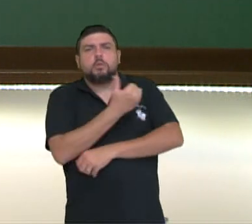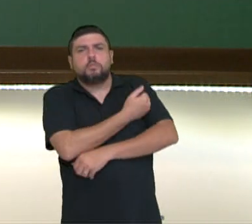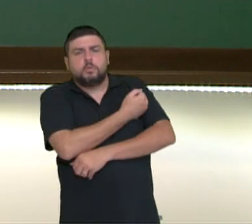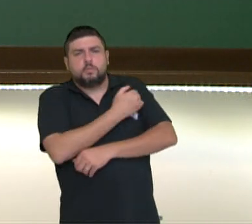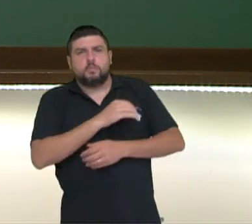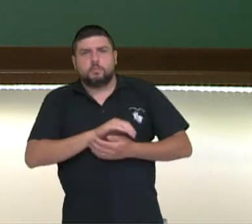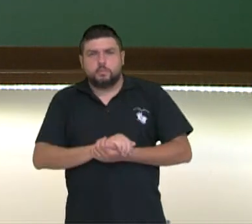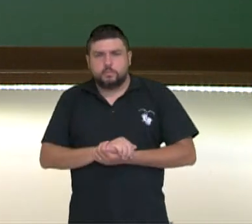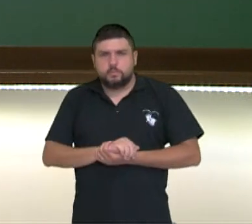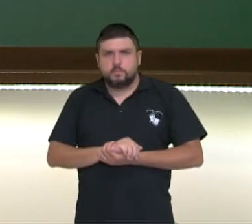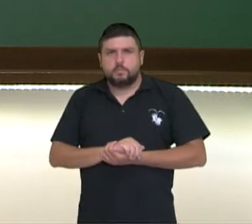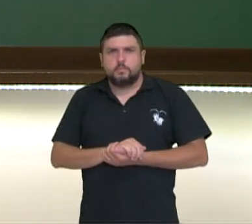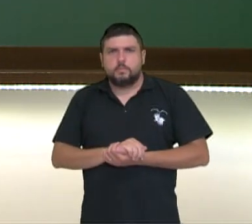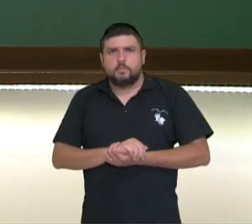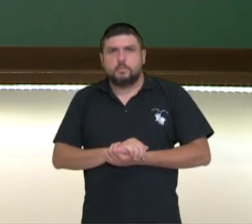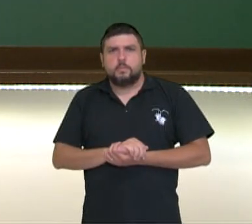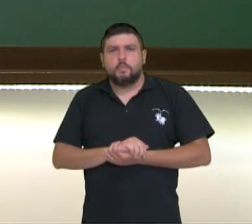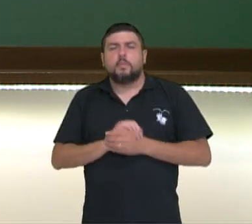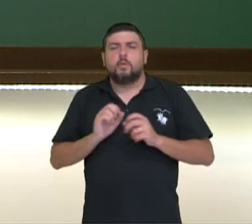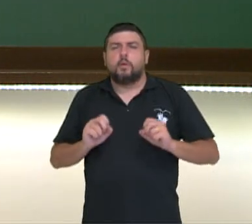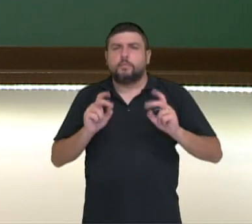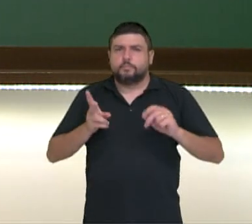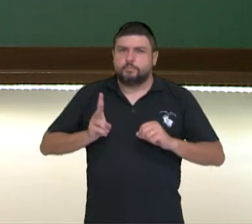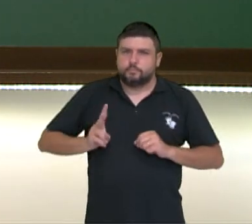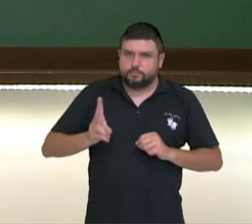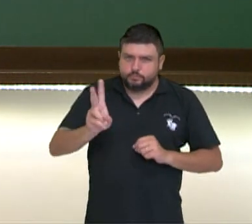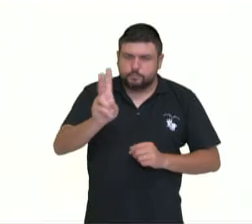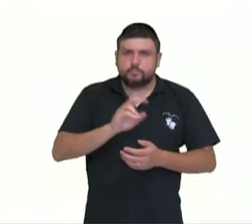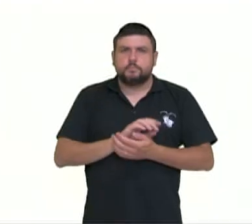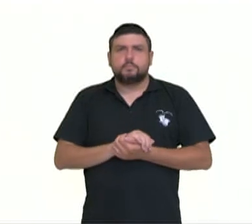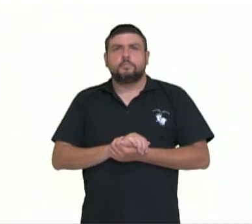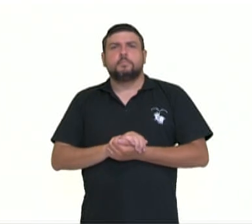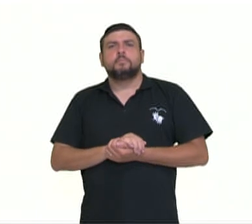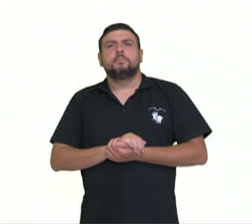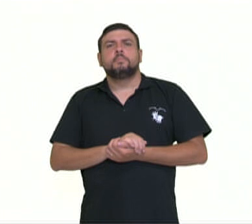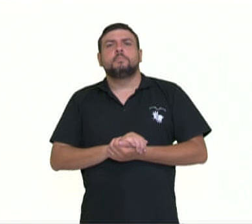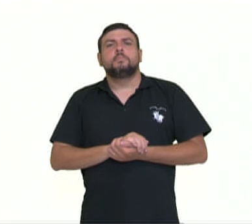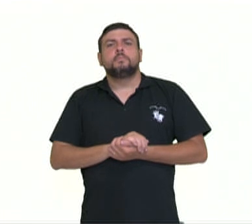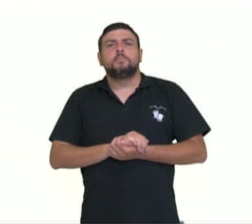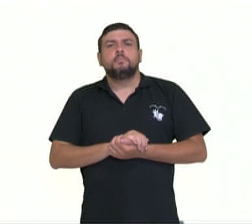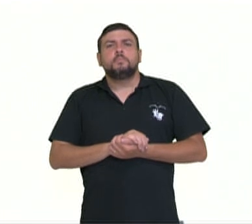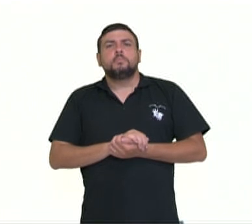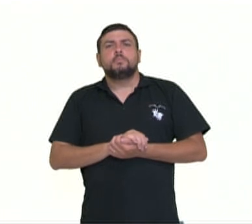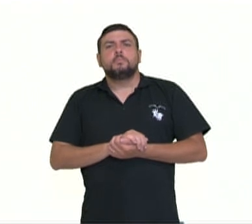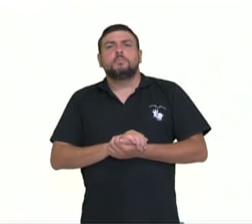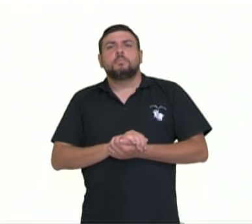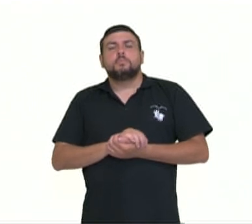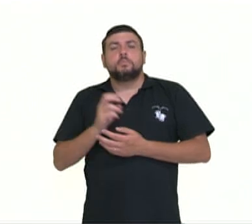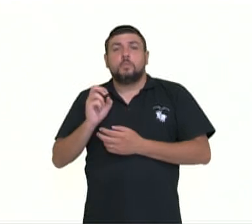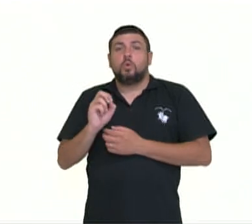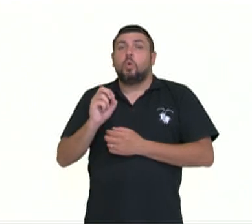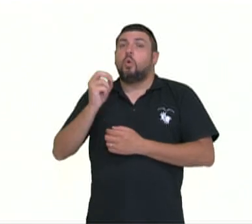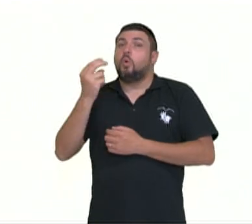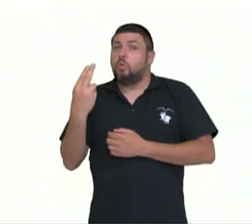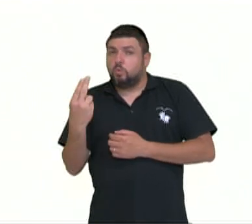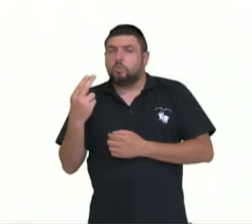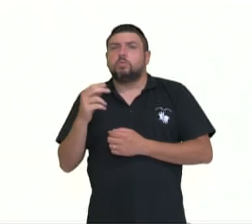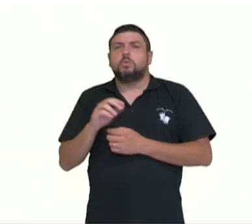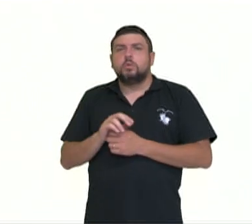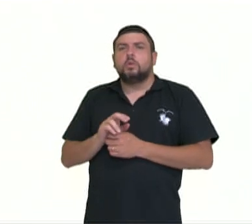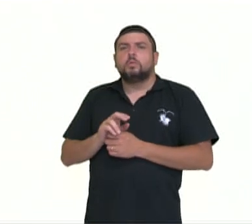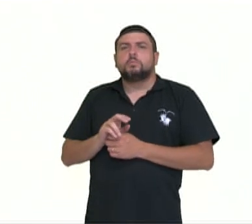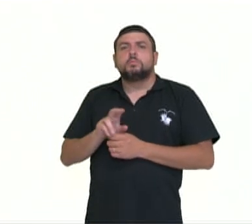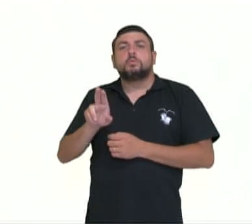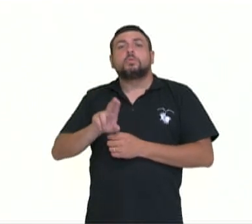atividade. Beleza? Vamos prosseguindo aqui? Ou então, eu posso fazer utilizando